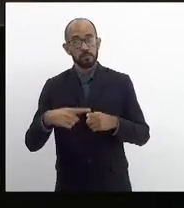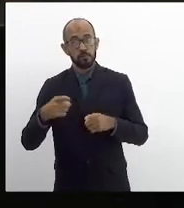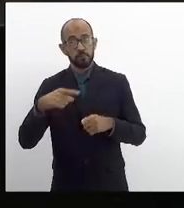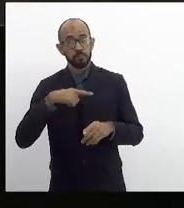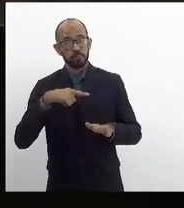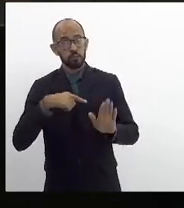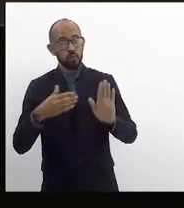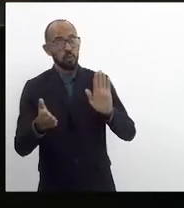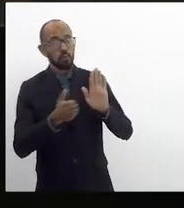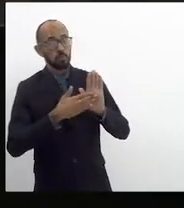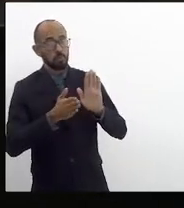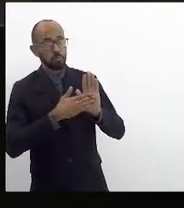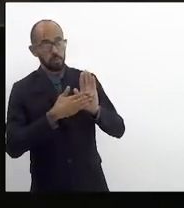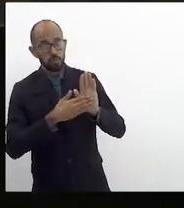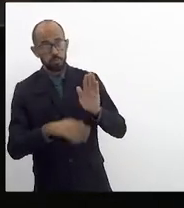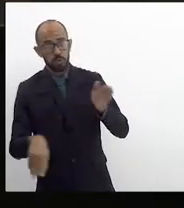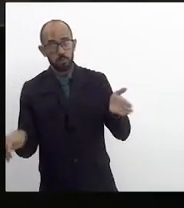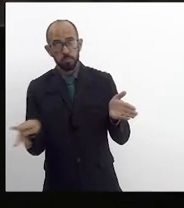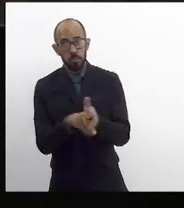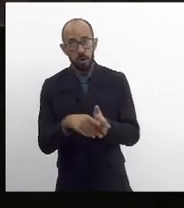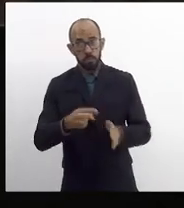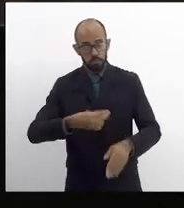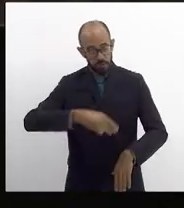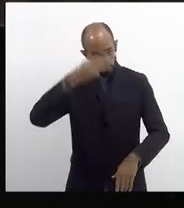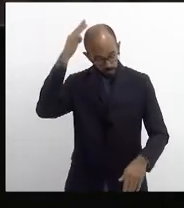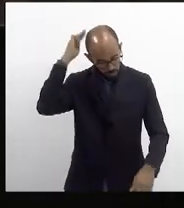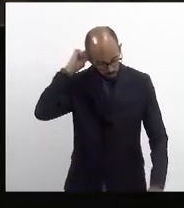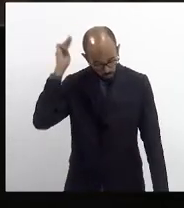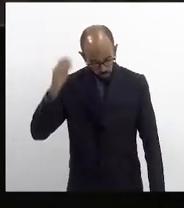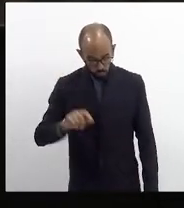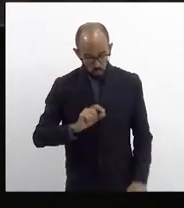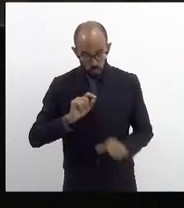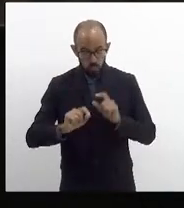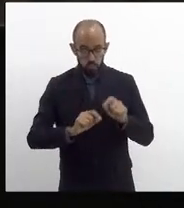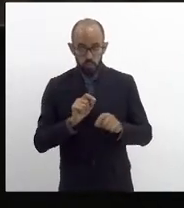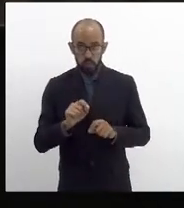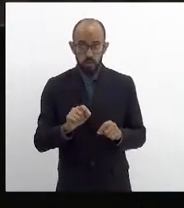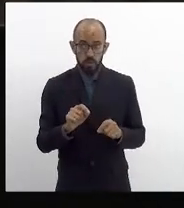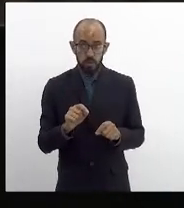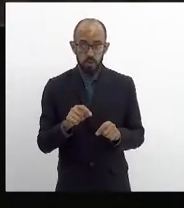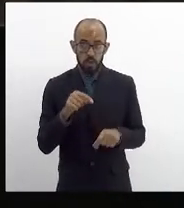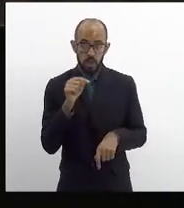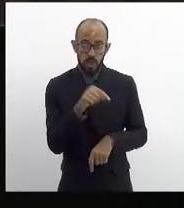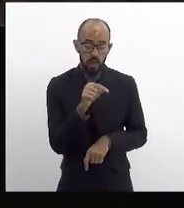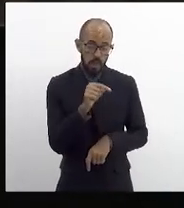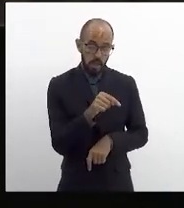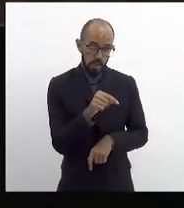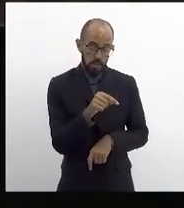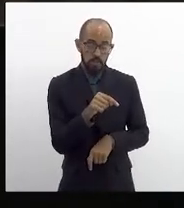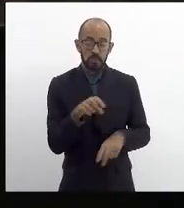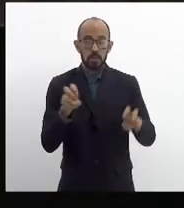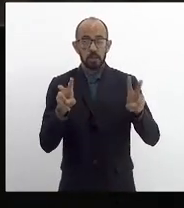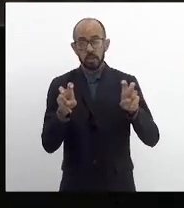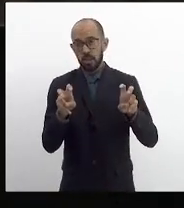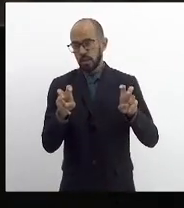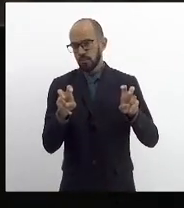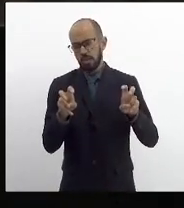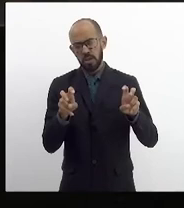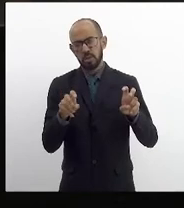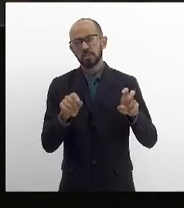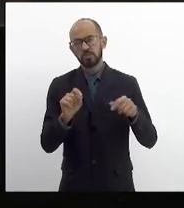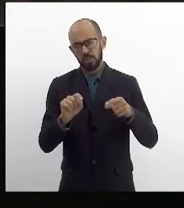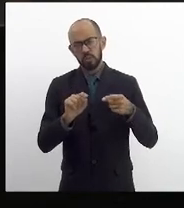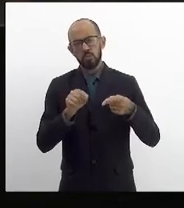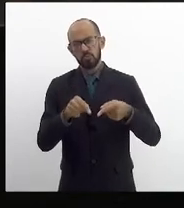compromisso que foi firmado pelo Deputado Márcio Pacheco de que esse esse tema seria